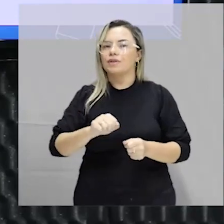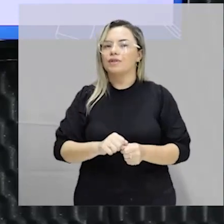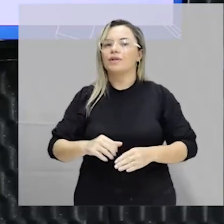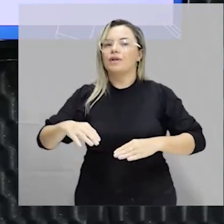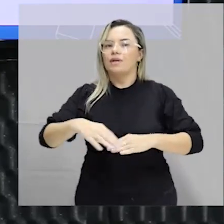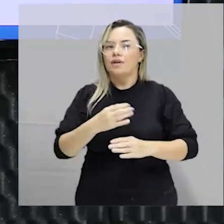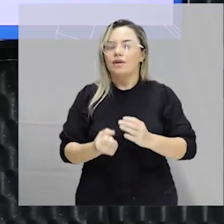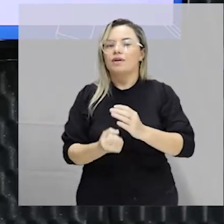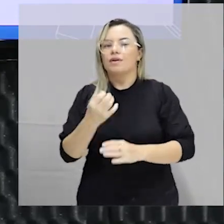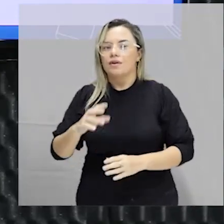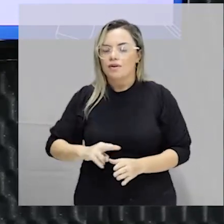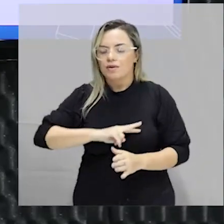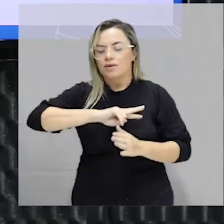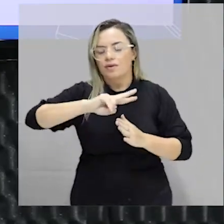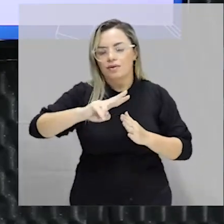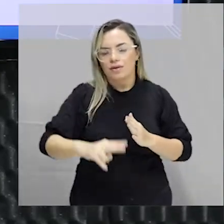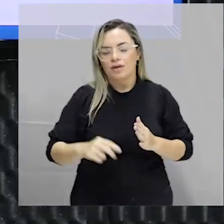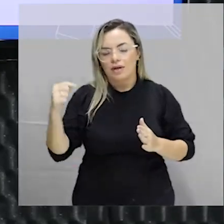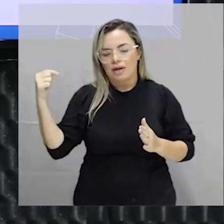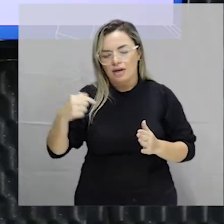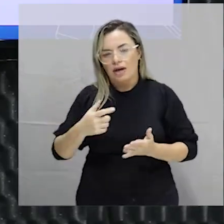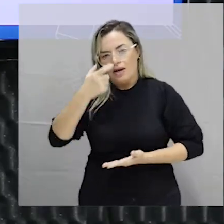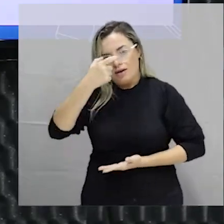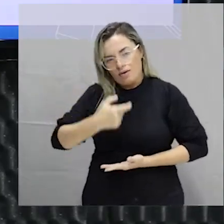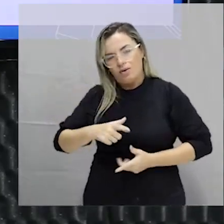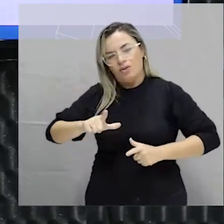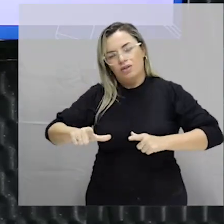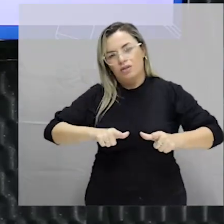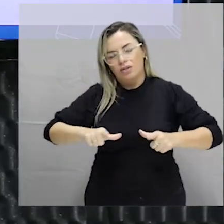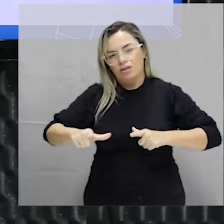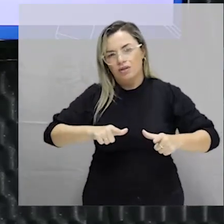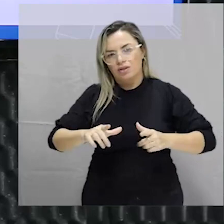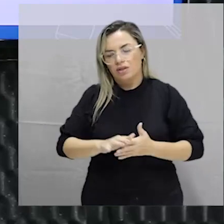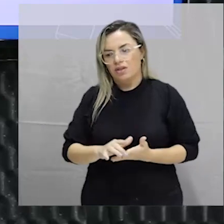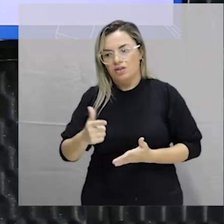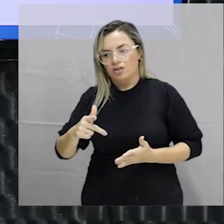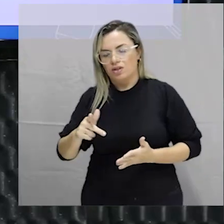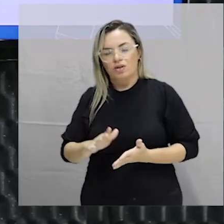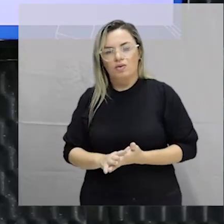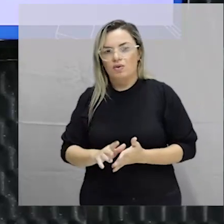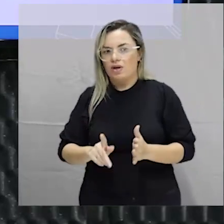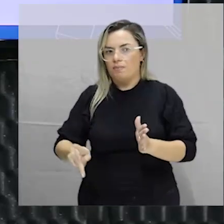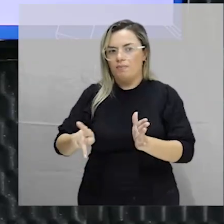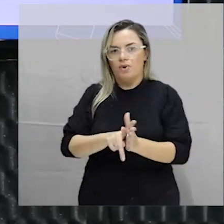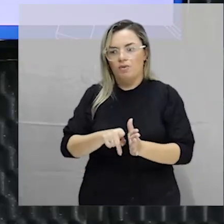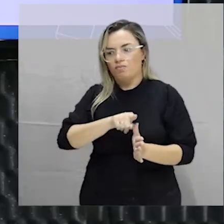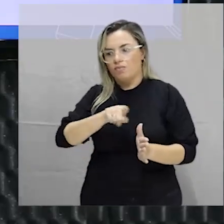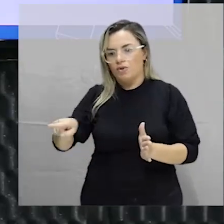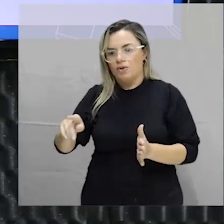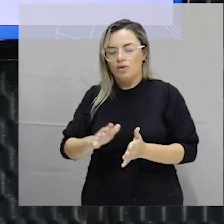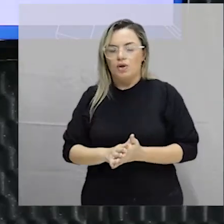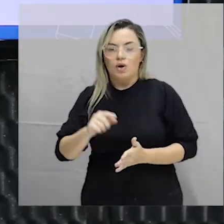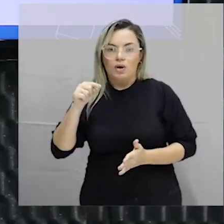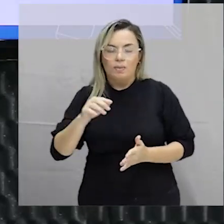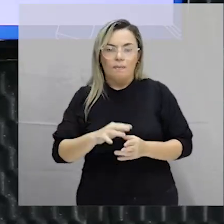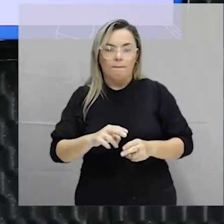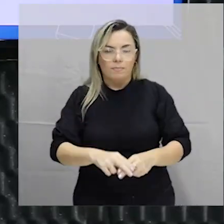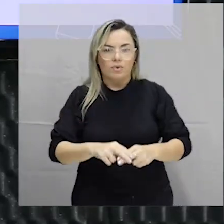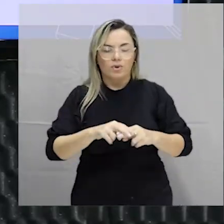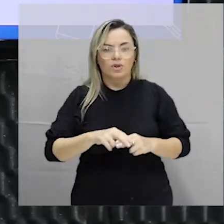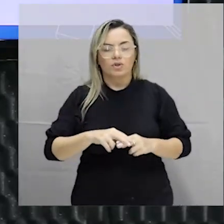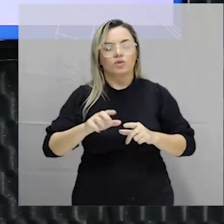tênis. Então ela vai produzir uma coisa que ela não tem a posse daquilo. Logo, o seu trabalho está o quê?